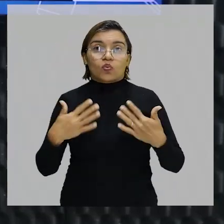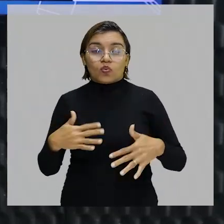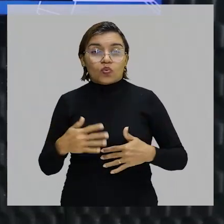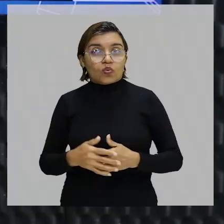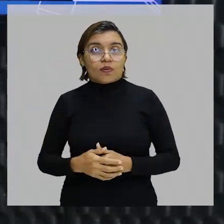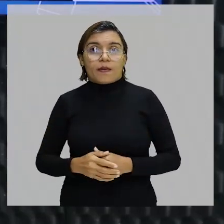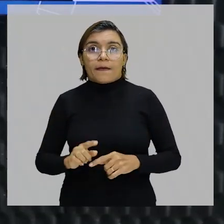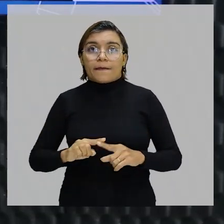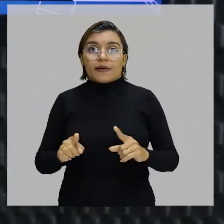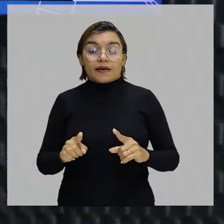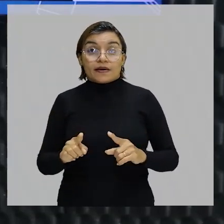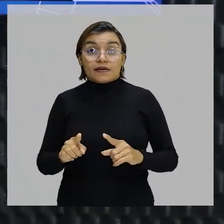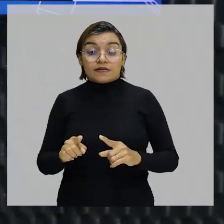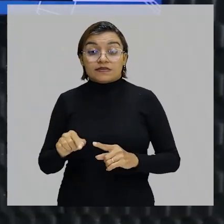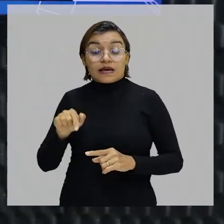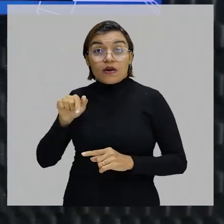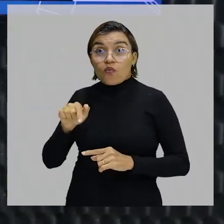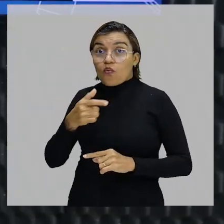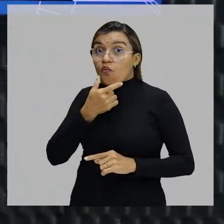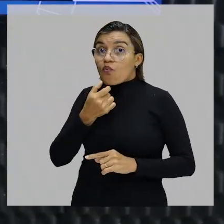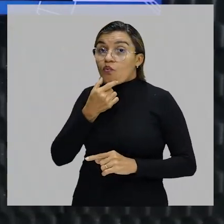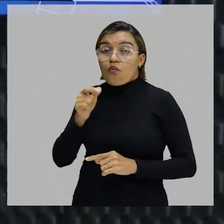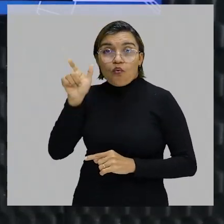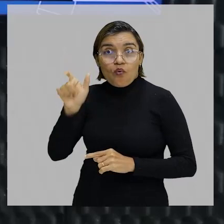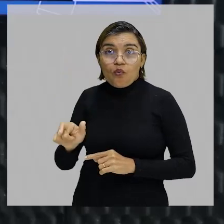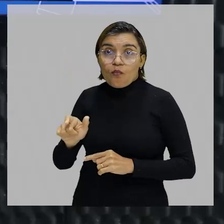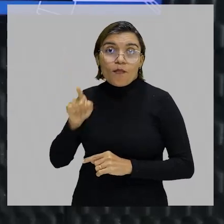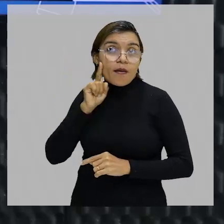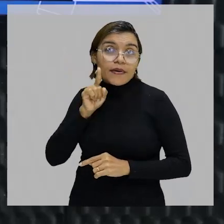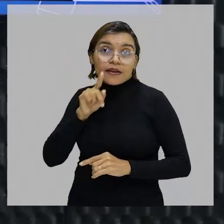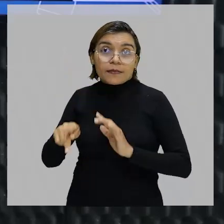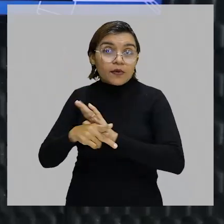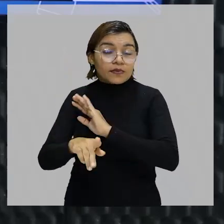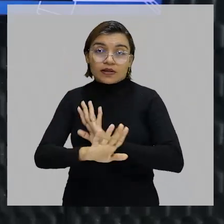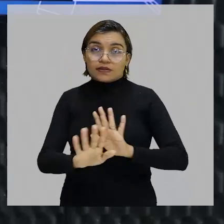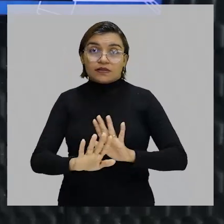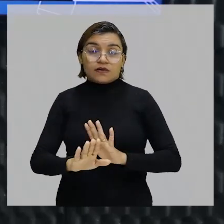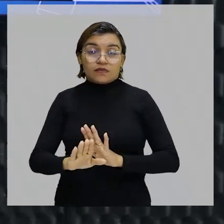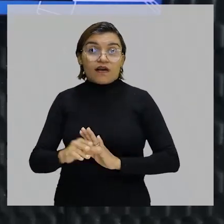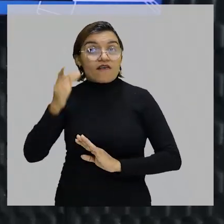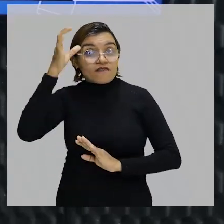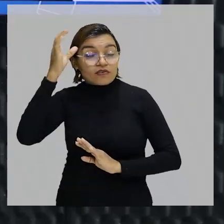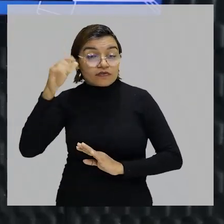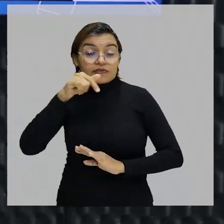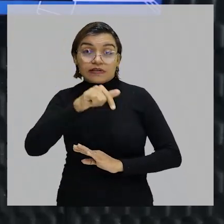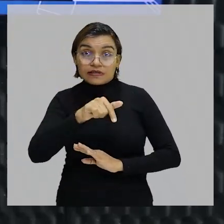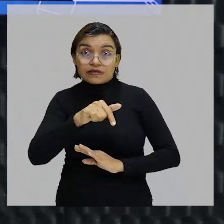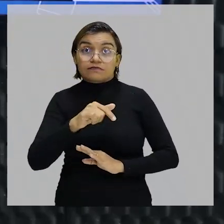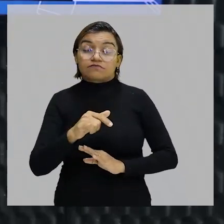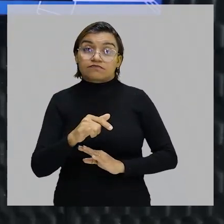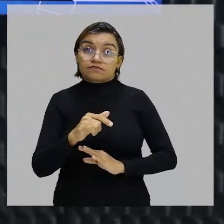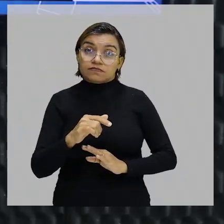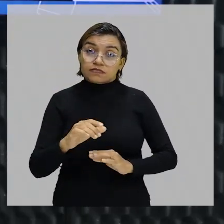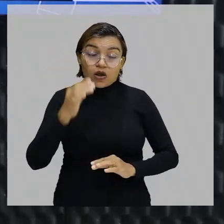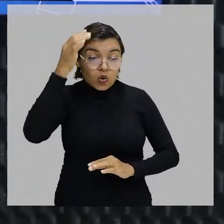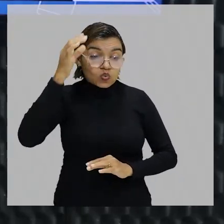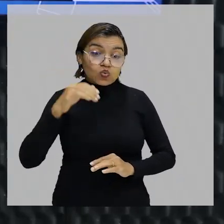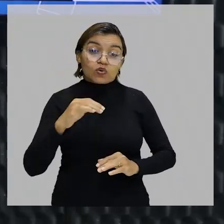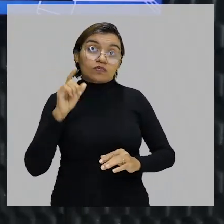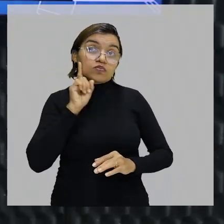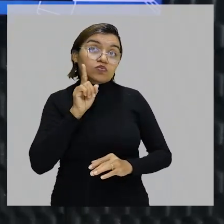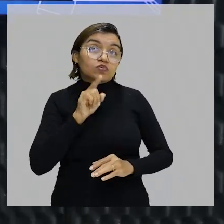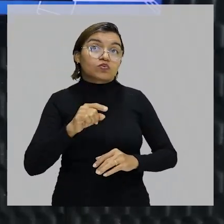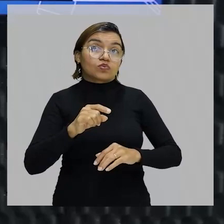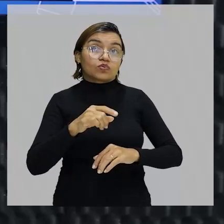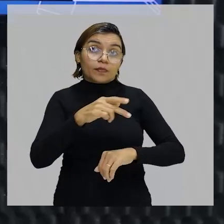ele não é americano. E é muito fácil para a gente entender como a cultura americana ela tem uma interferência e uma força muito grande no